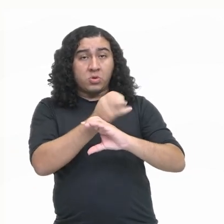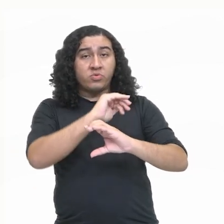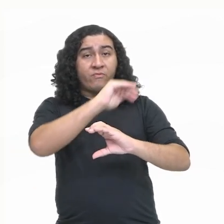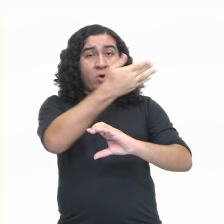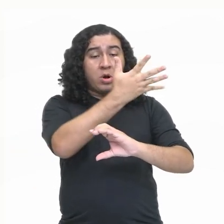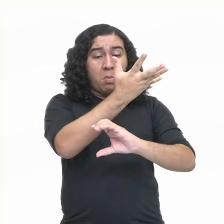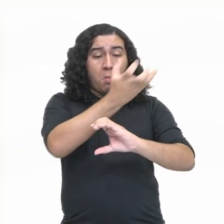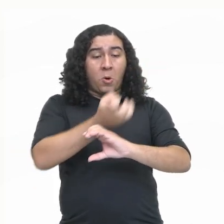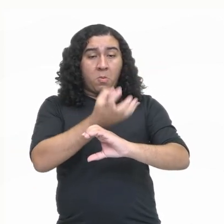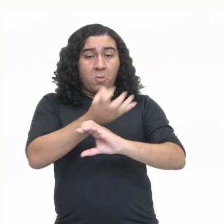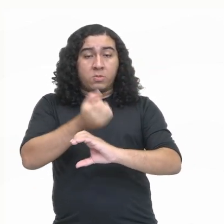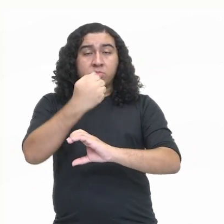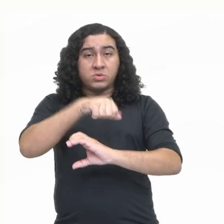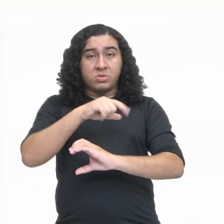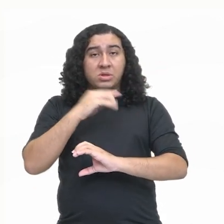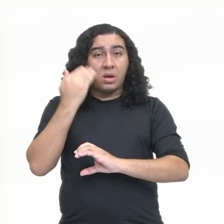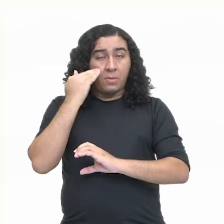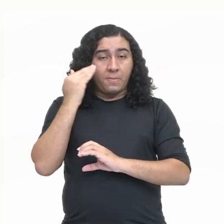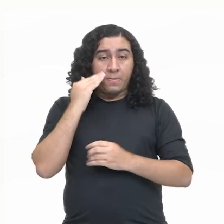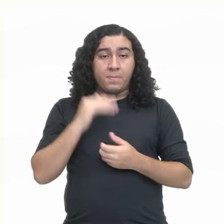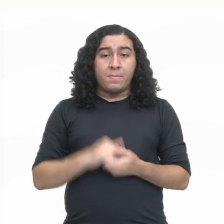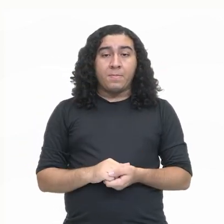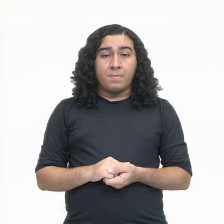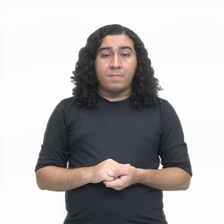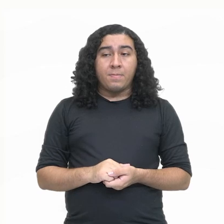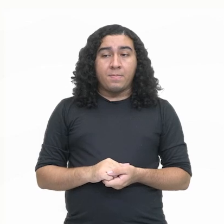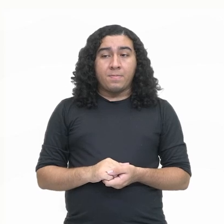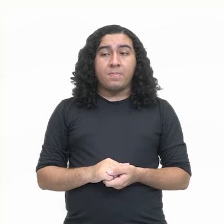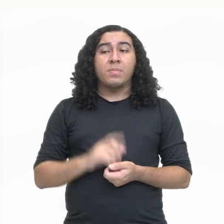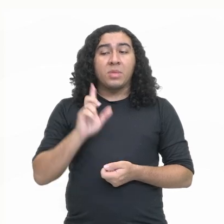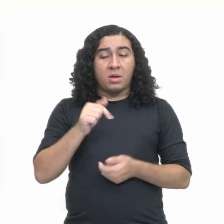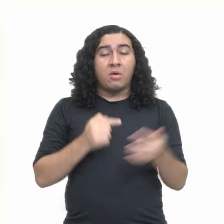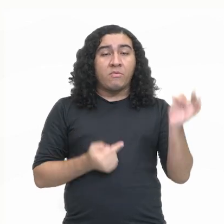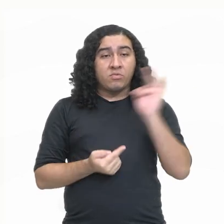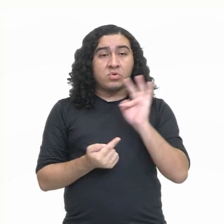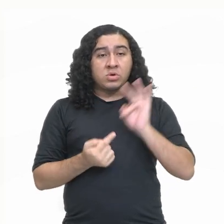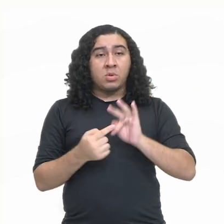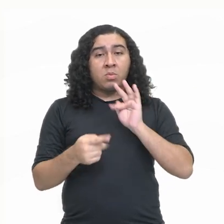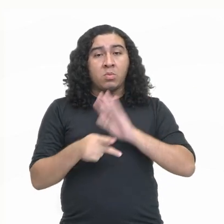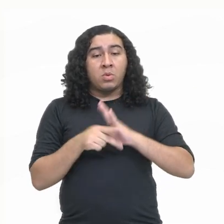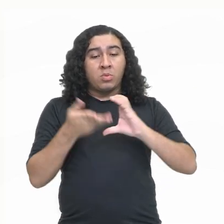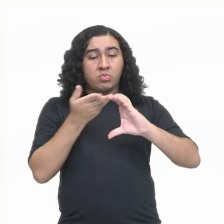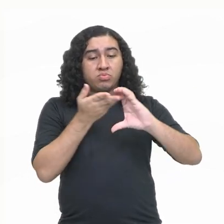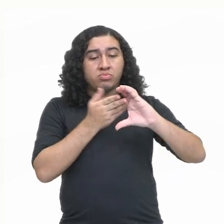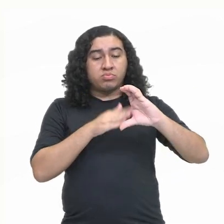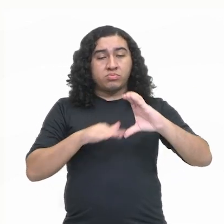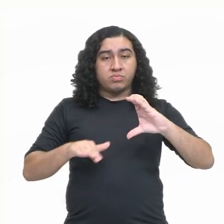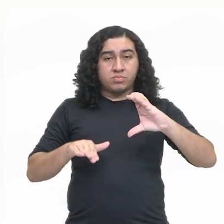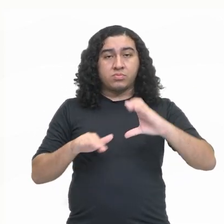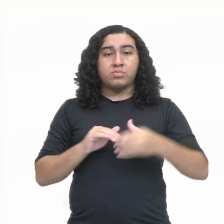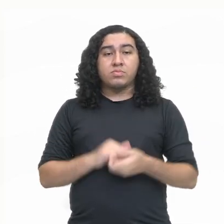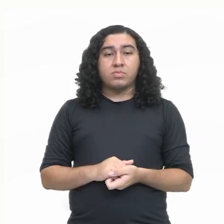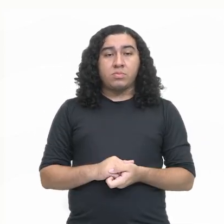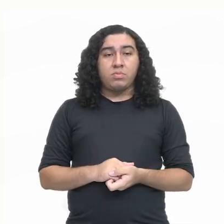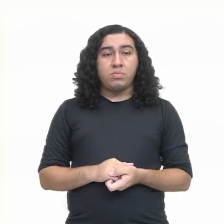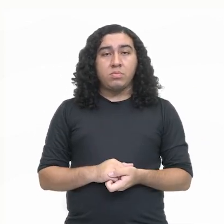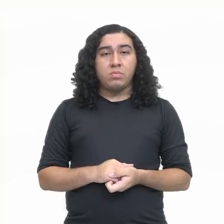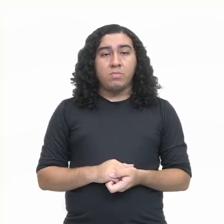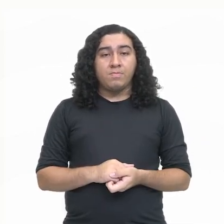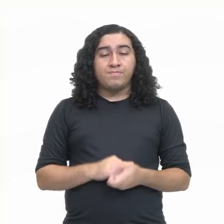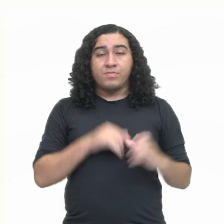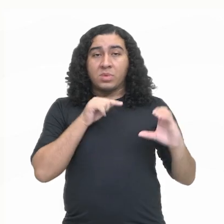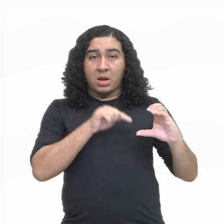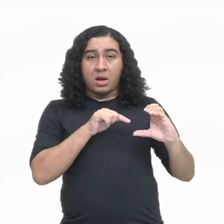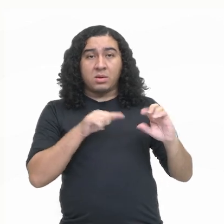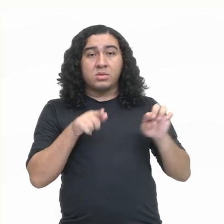externos, né? Então aí nós temos funções da membrana plasmática. Além da membrana